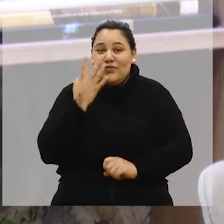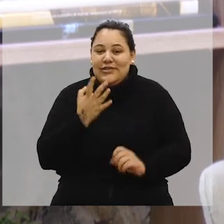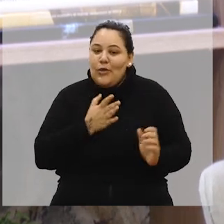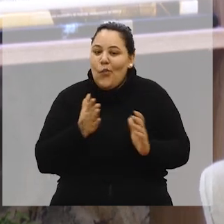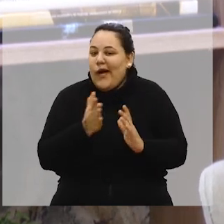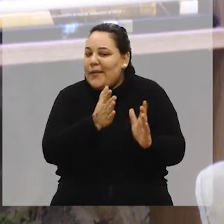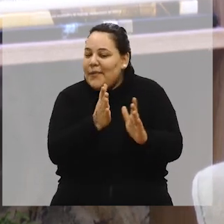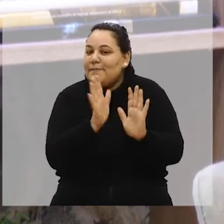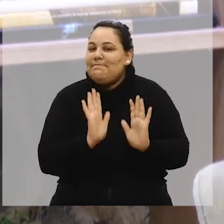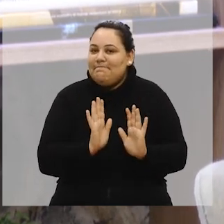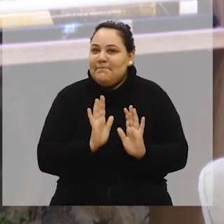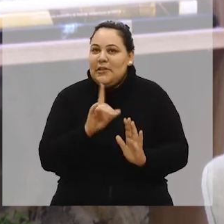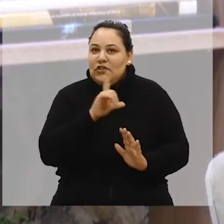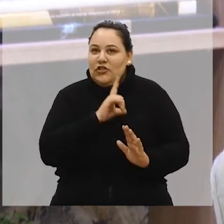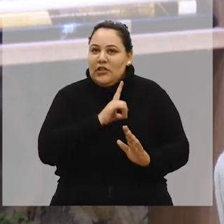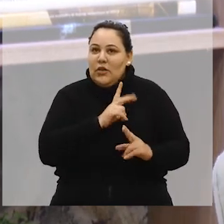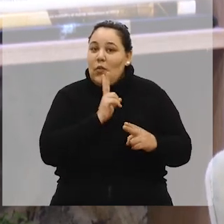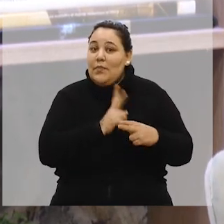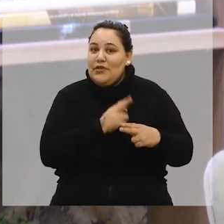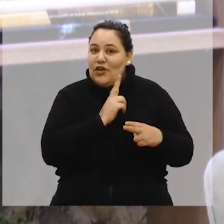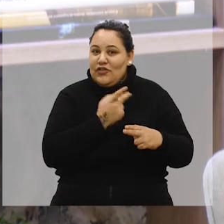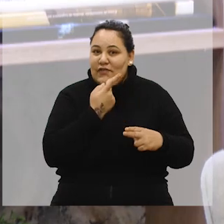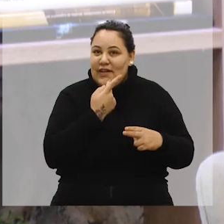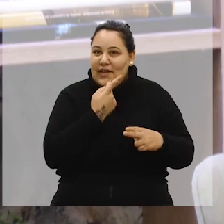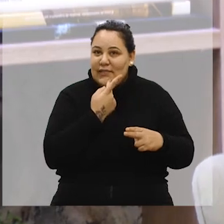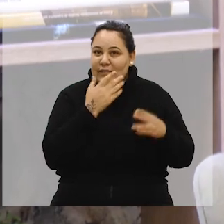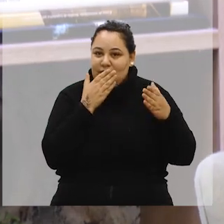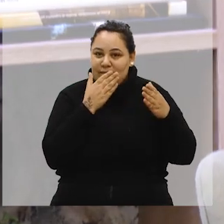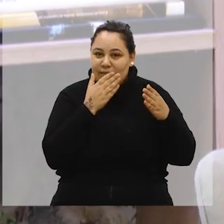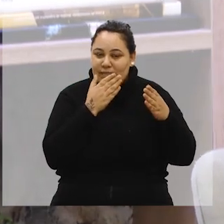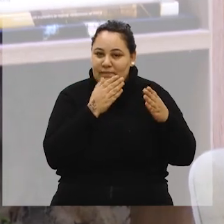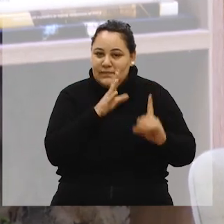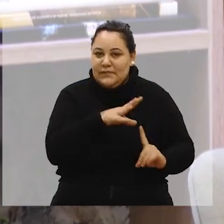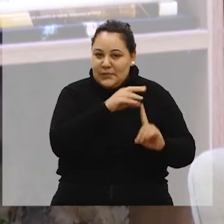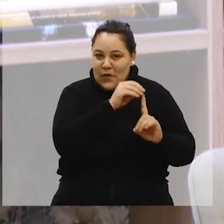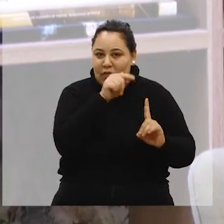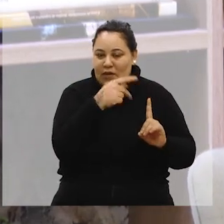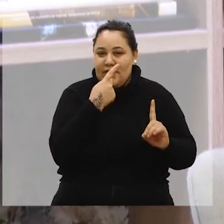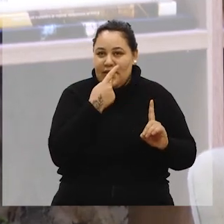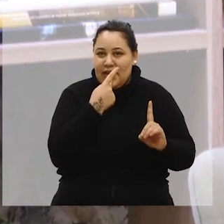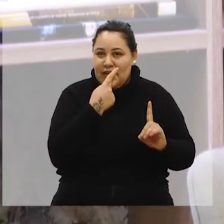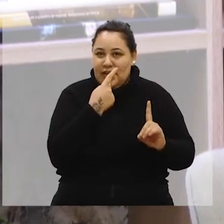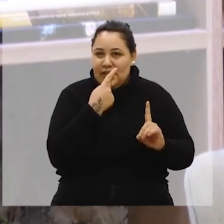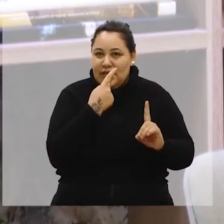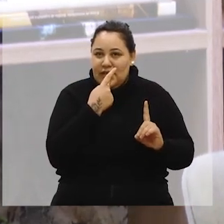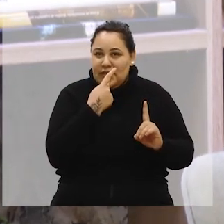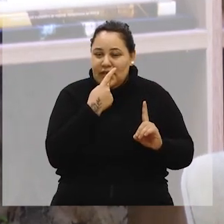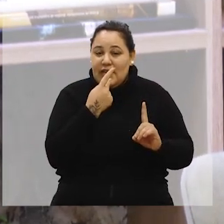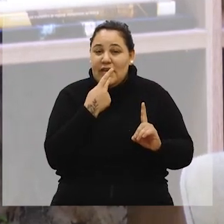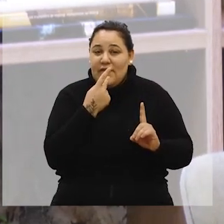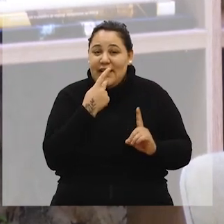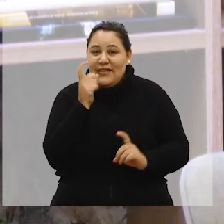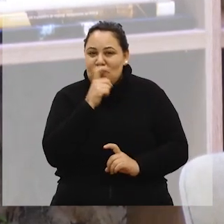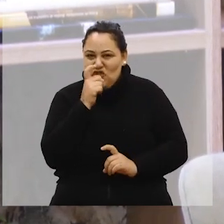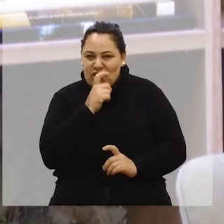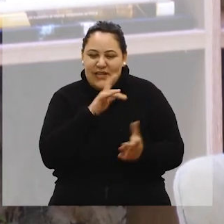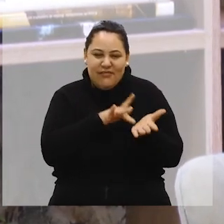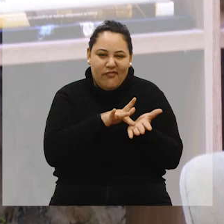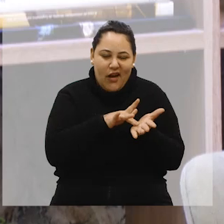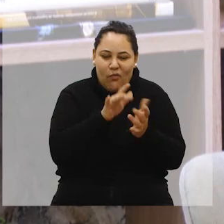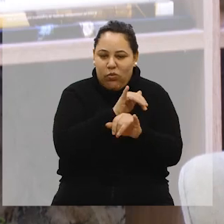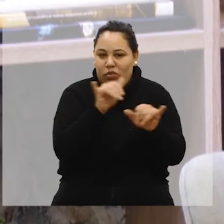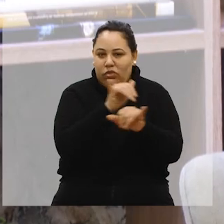desse caminho, né? A gente tem um episódio, inclusive, específico aqui do Nosso Voto, Nossa Voz, que fala sobre deepfake, fake news, e qual que é o